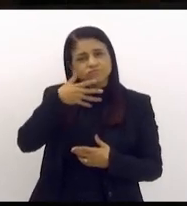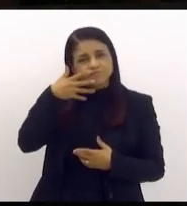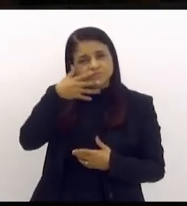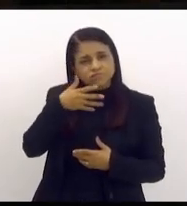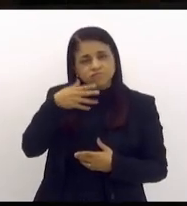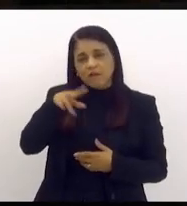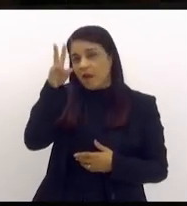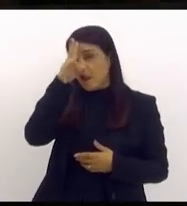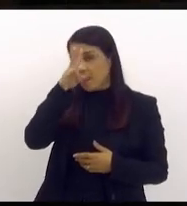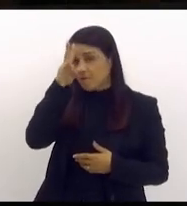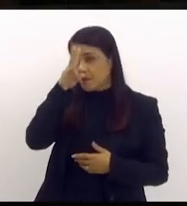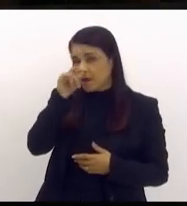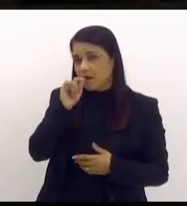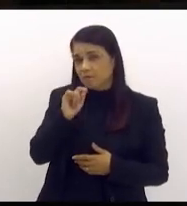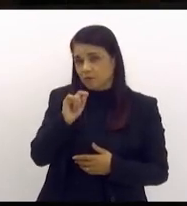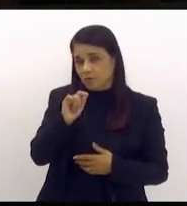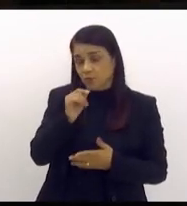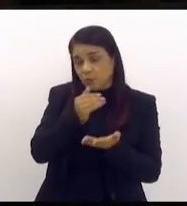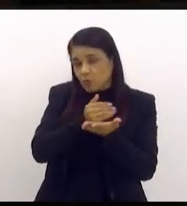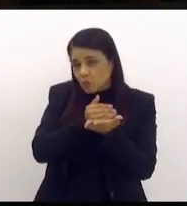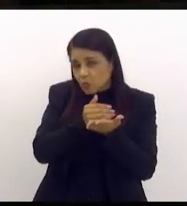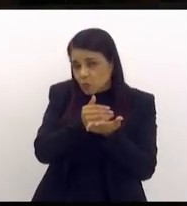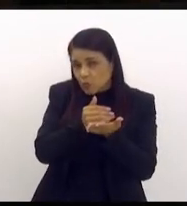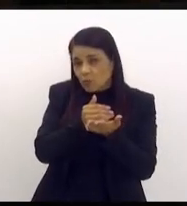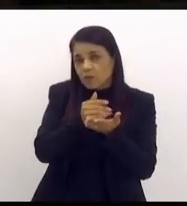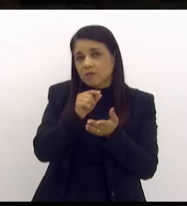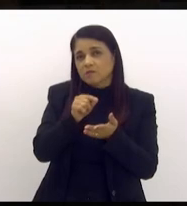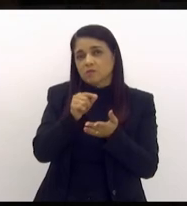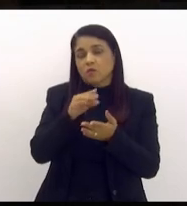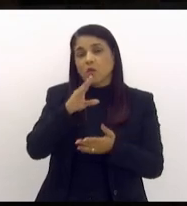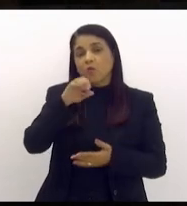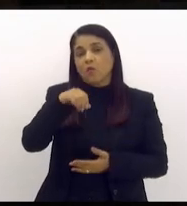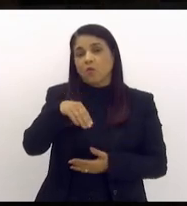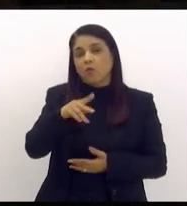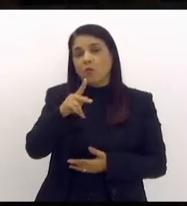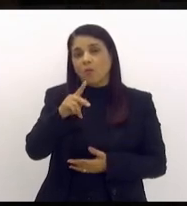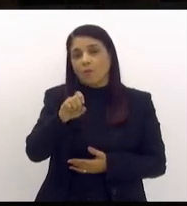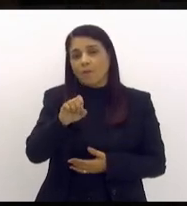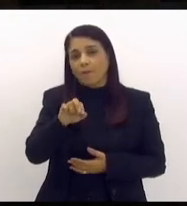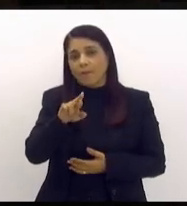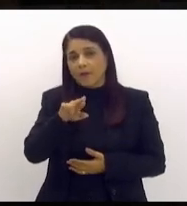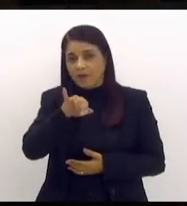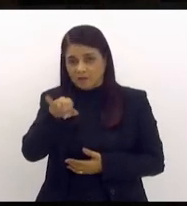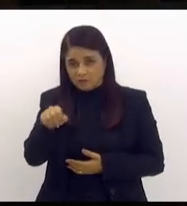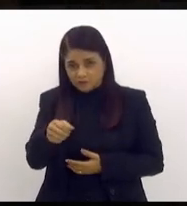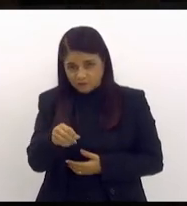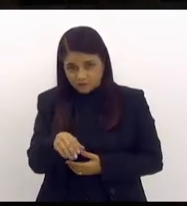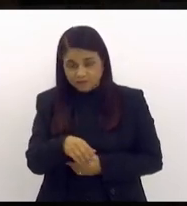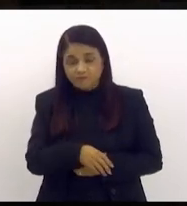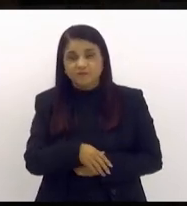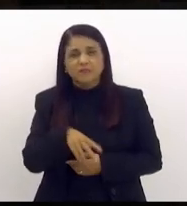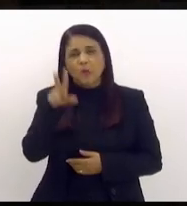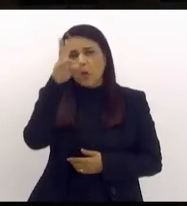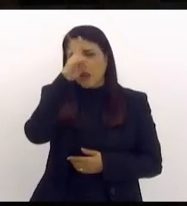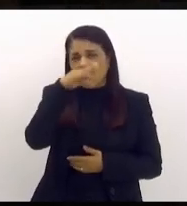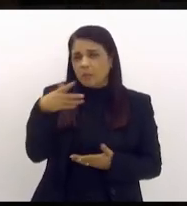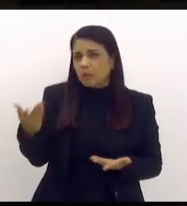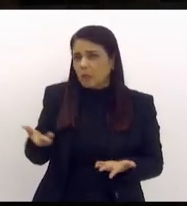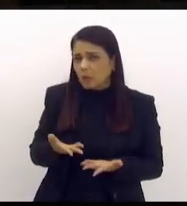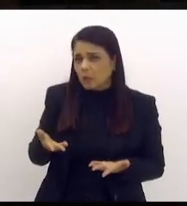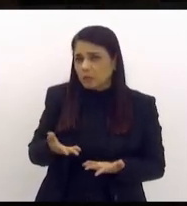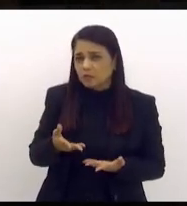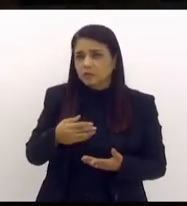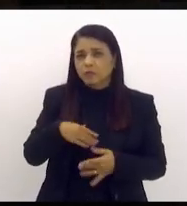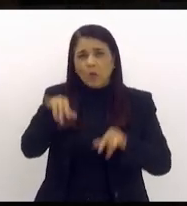lembrar um pouco do que foi o início lá do do antigo comp perge né Eu Me Lembro até hoje aquele